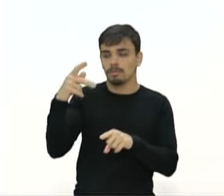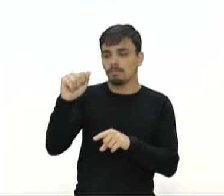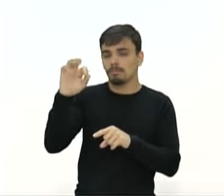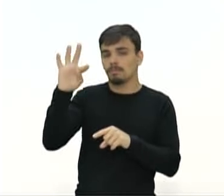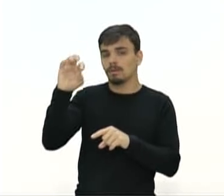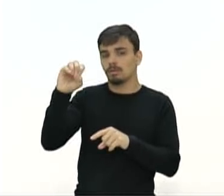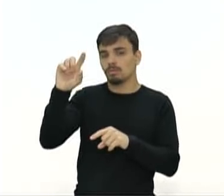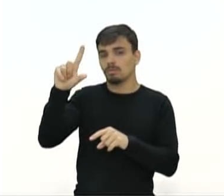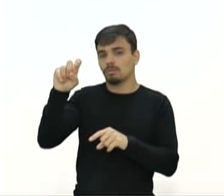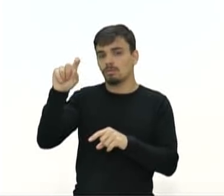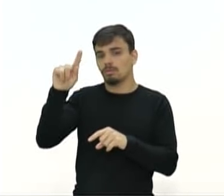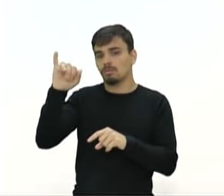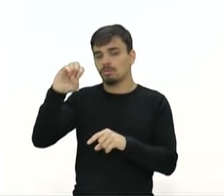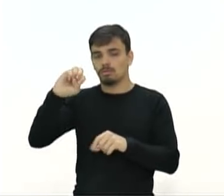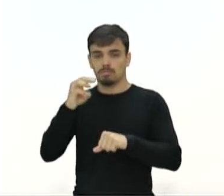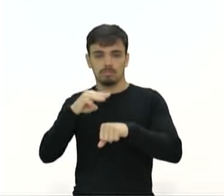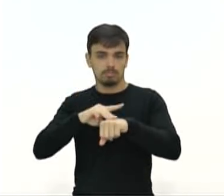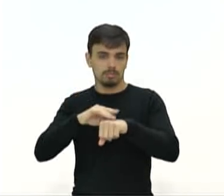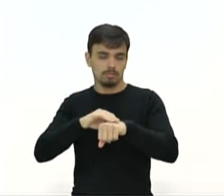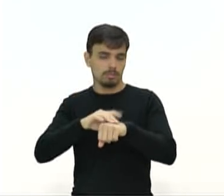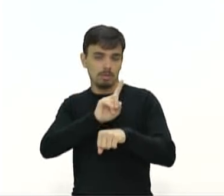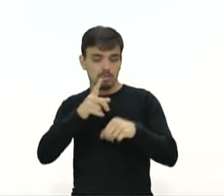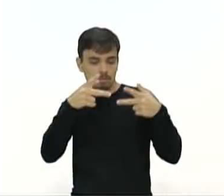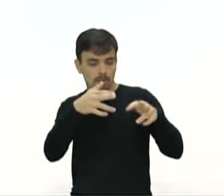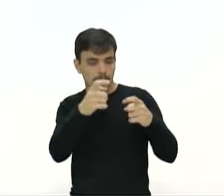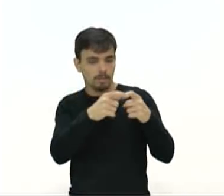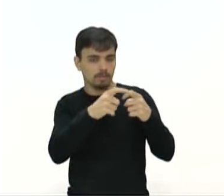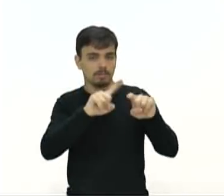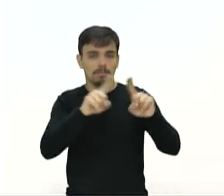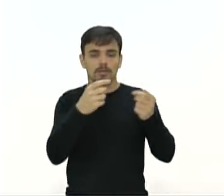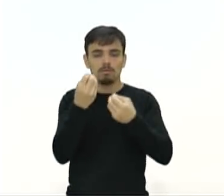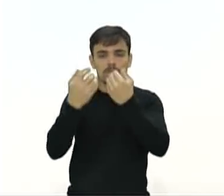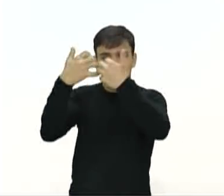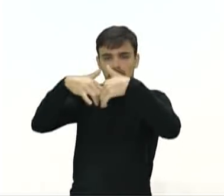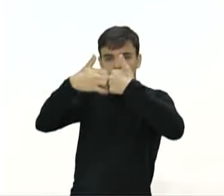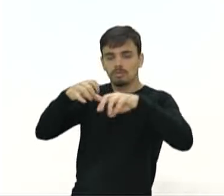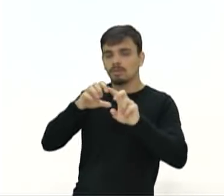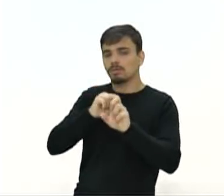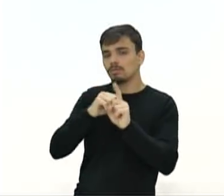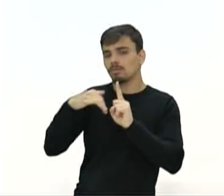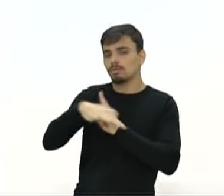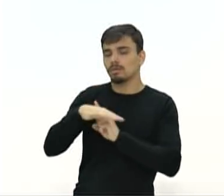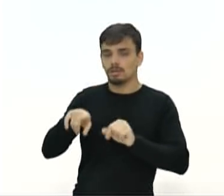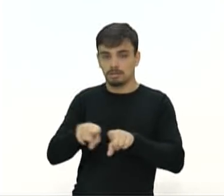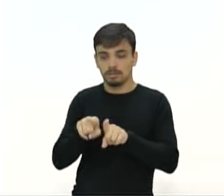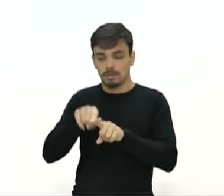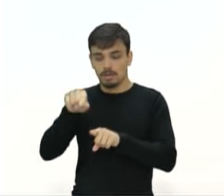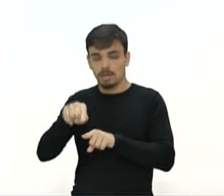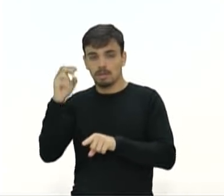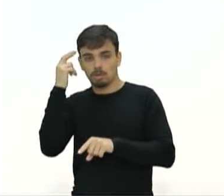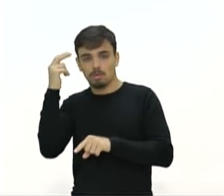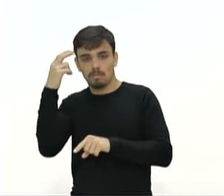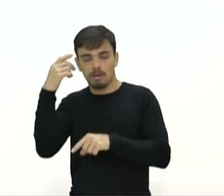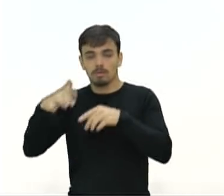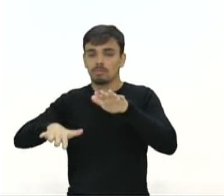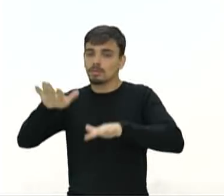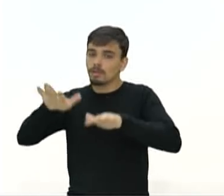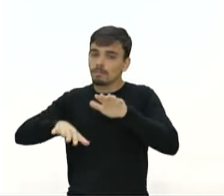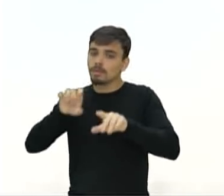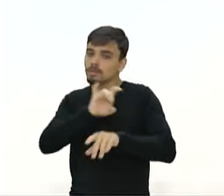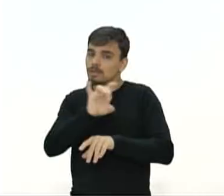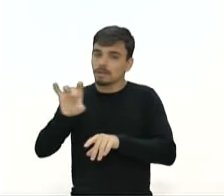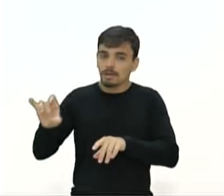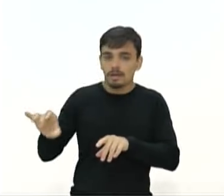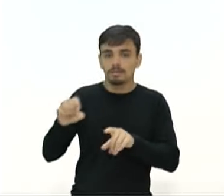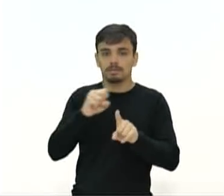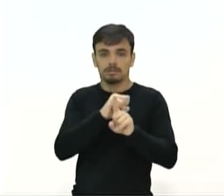doentio. Não igual à medicina, mas pensando o funcionamento da sociedade. Para ele, os fenômenos normais dependem de cada sociedade e